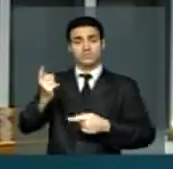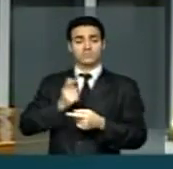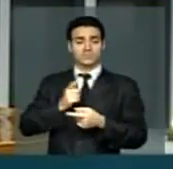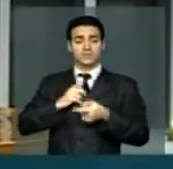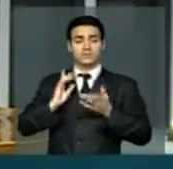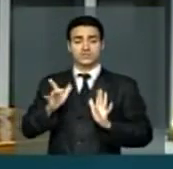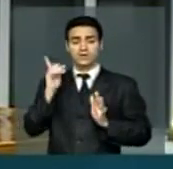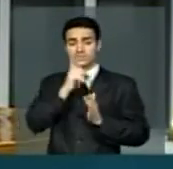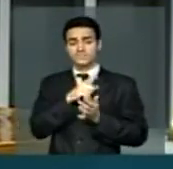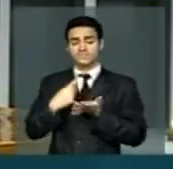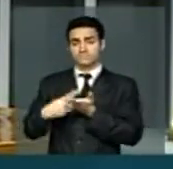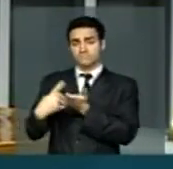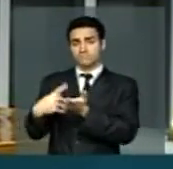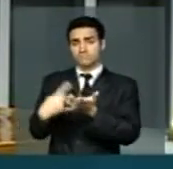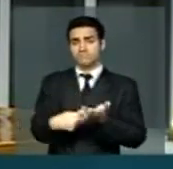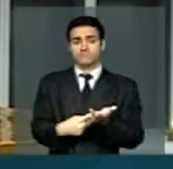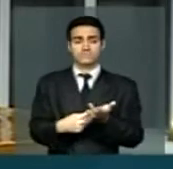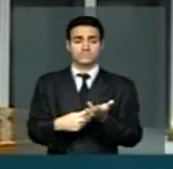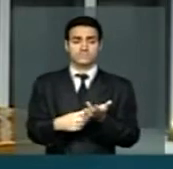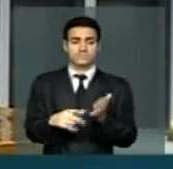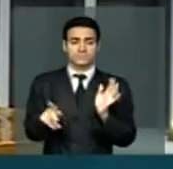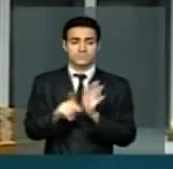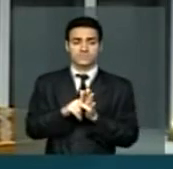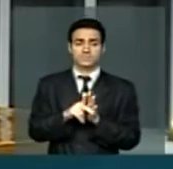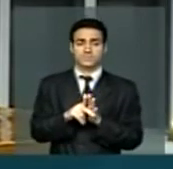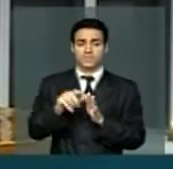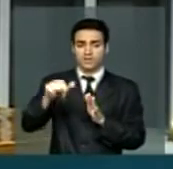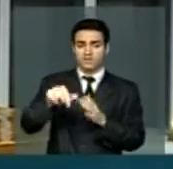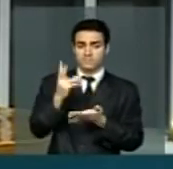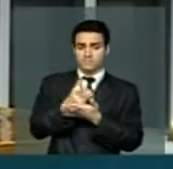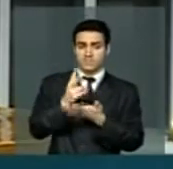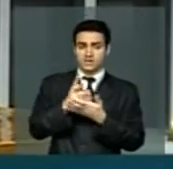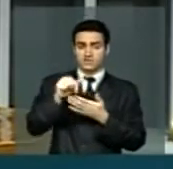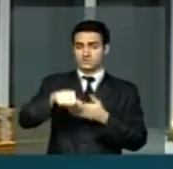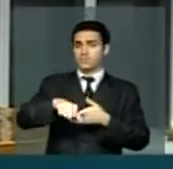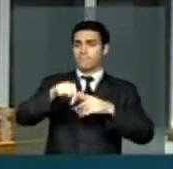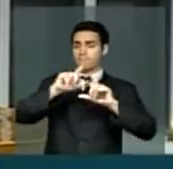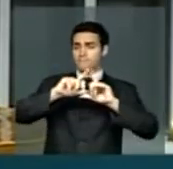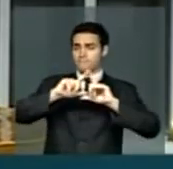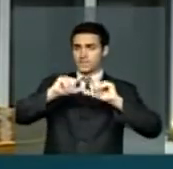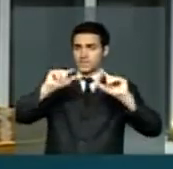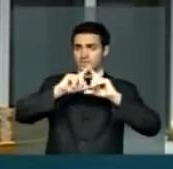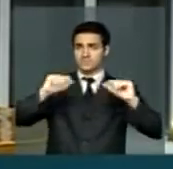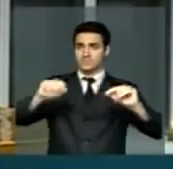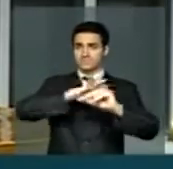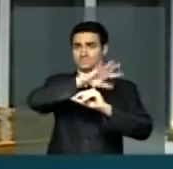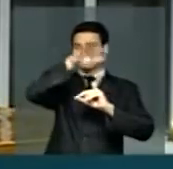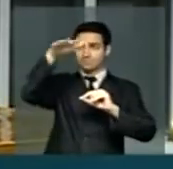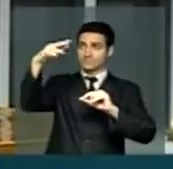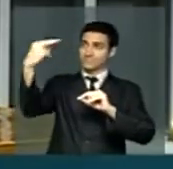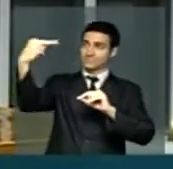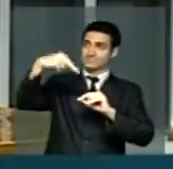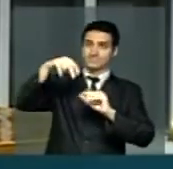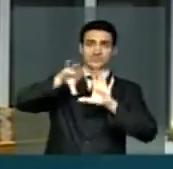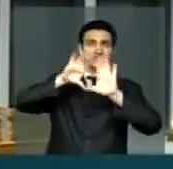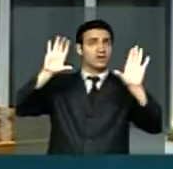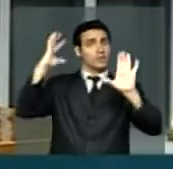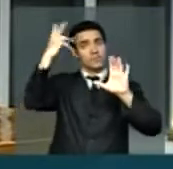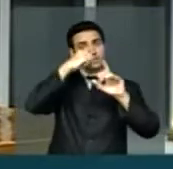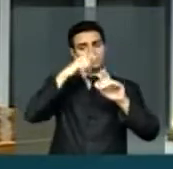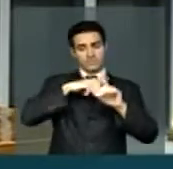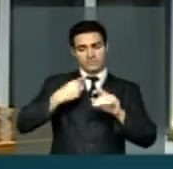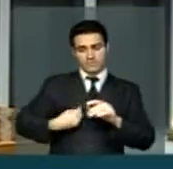foram construídas sobre o céu que nos protege, esse céu sólido que nos brinda Brasília na